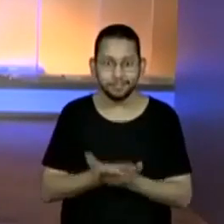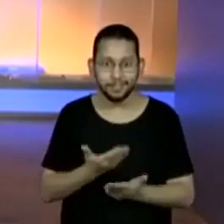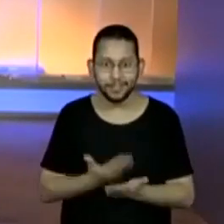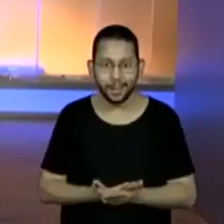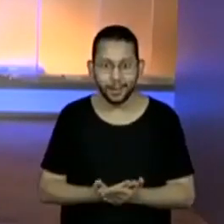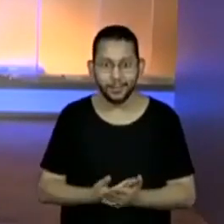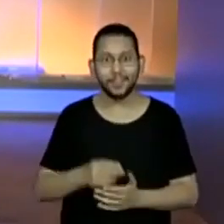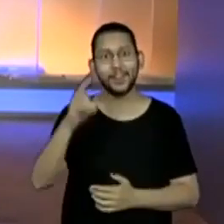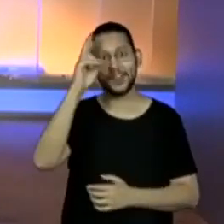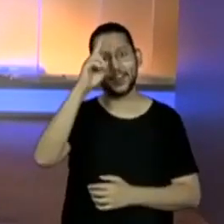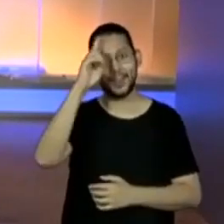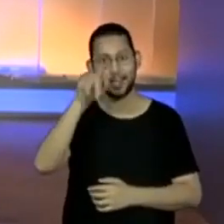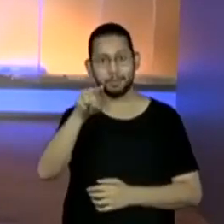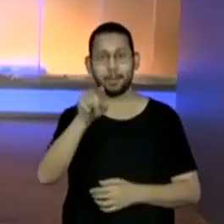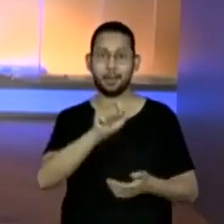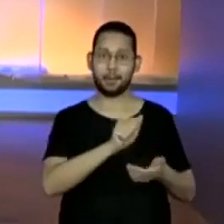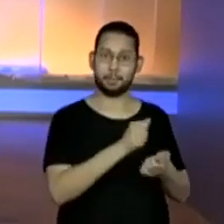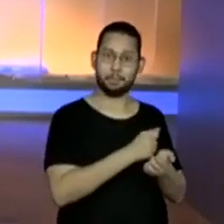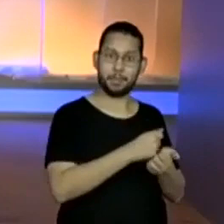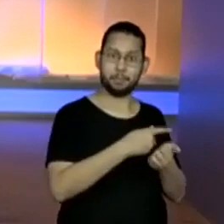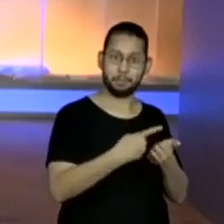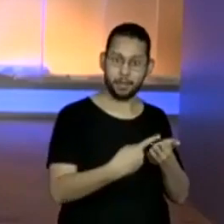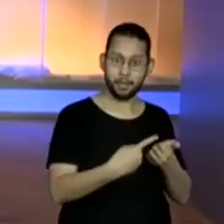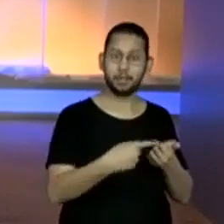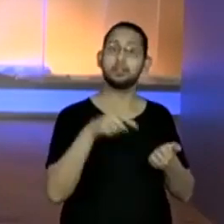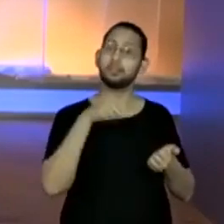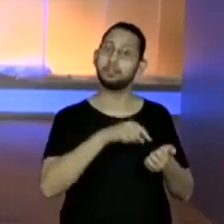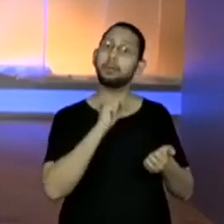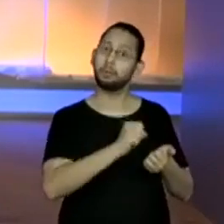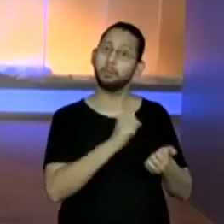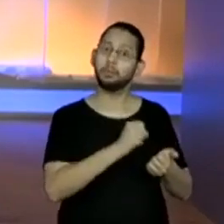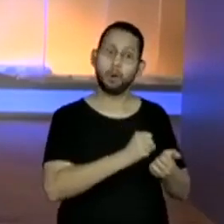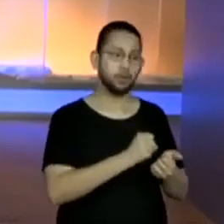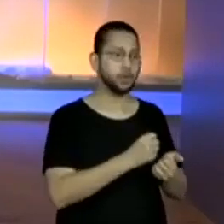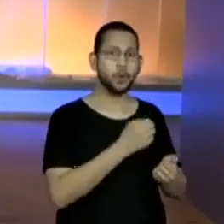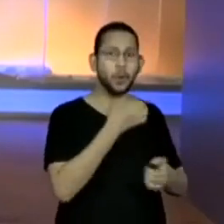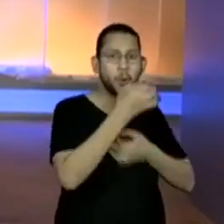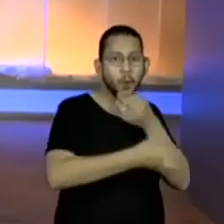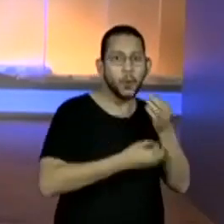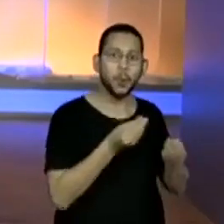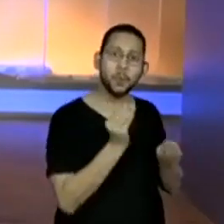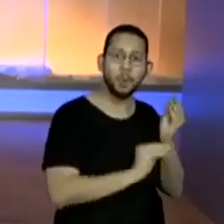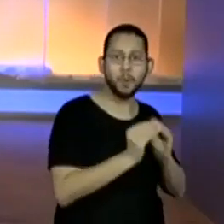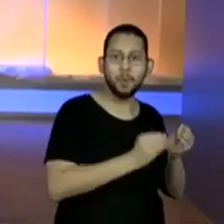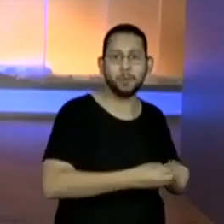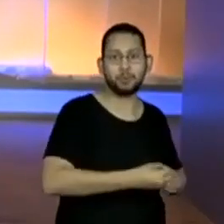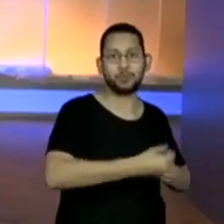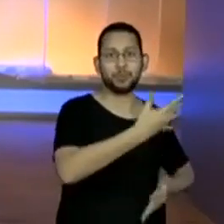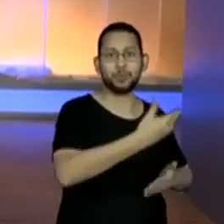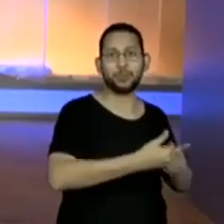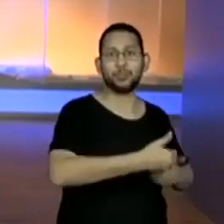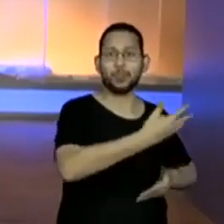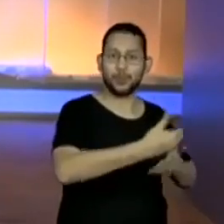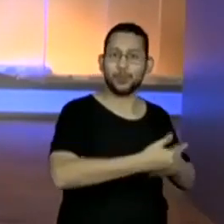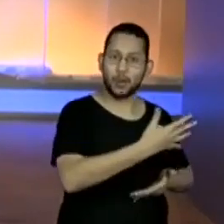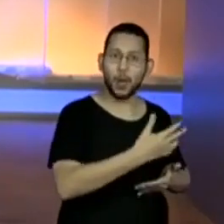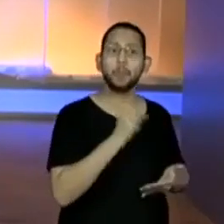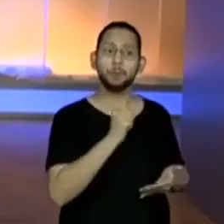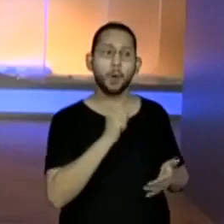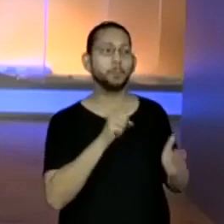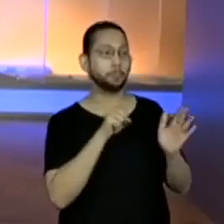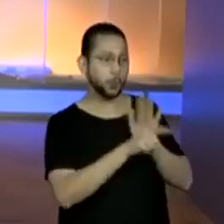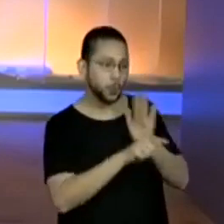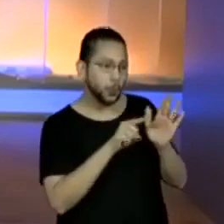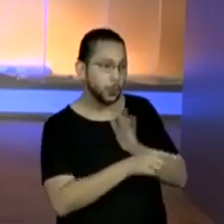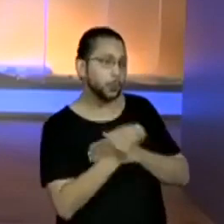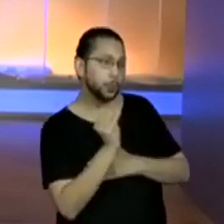Lembre-se que quem está com o aplicativo também pode interagir, pode subir comentários, pode realizar perguntas,